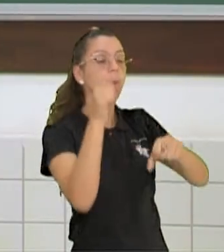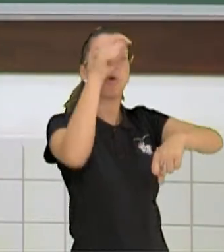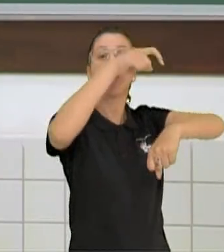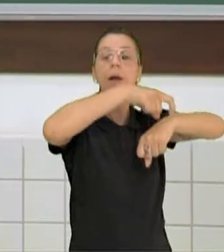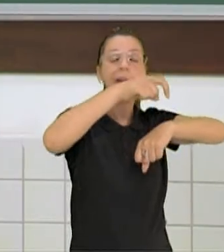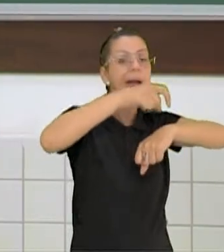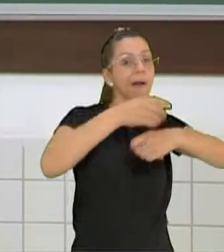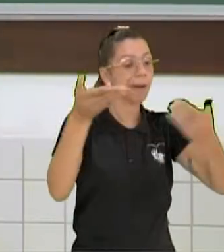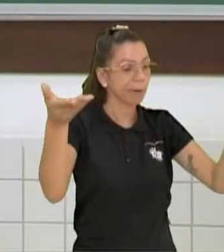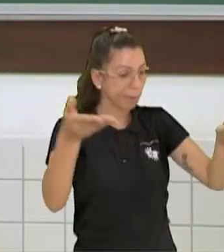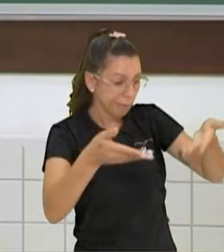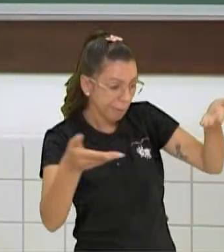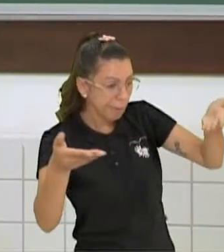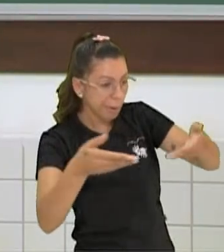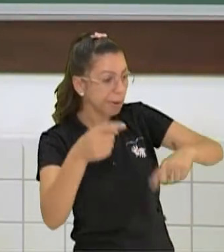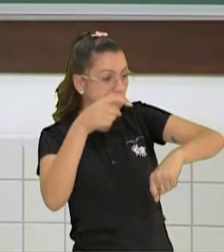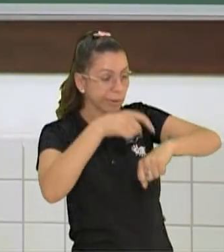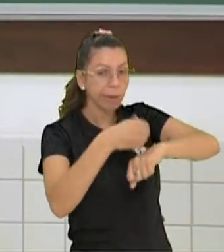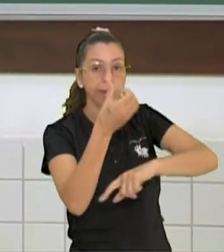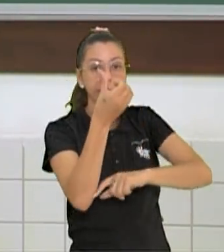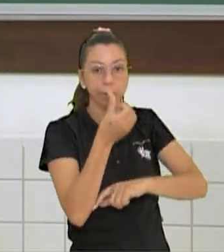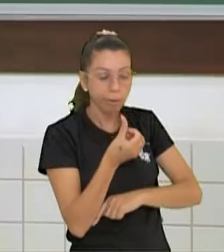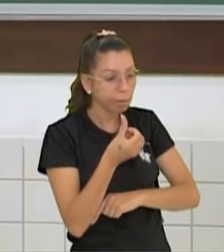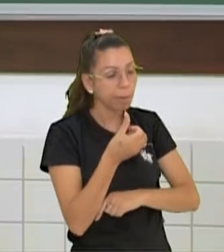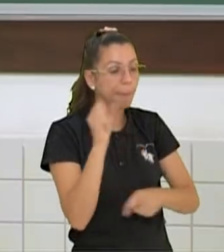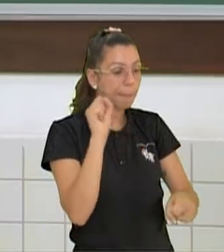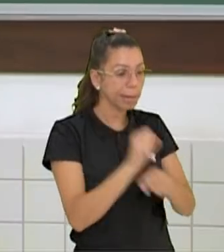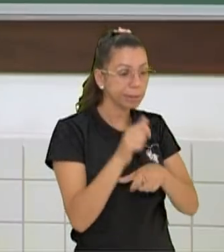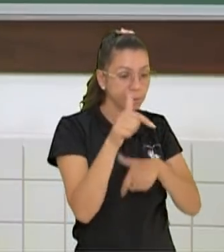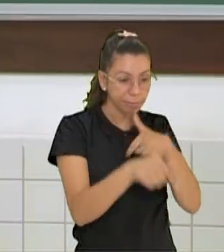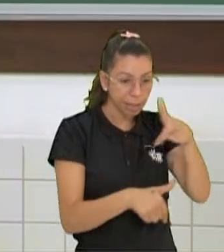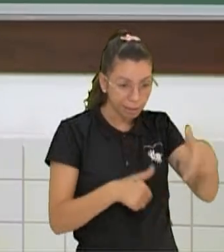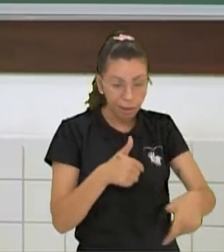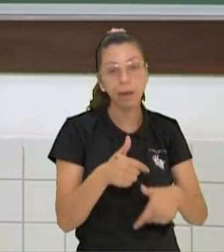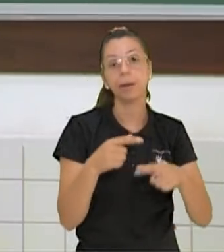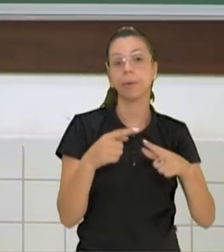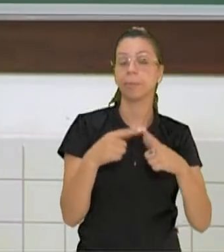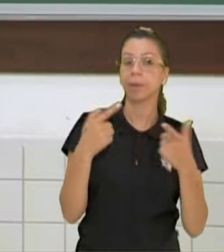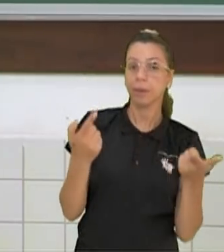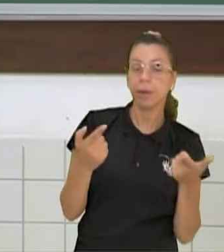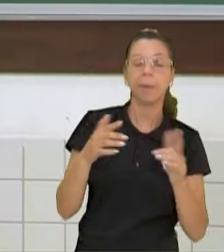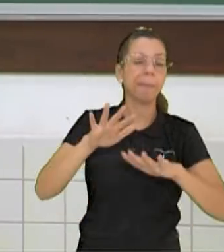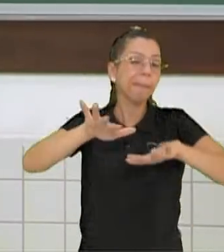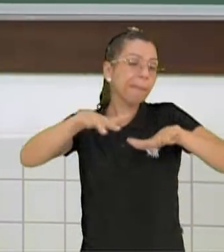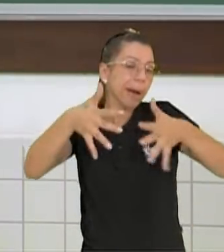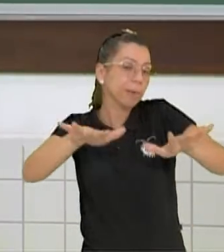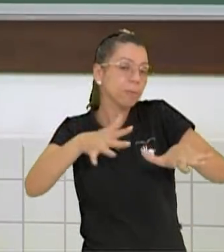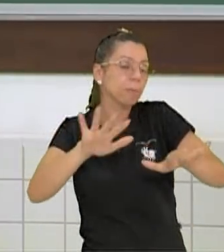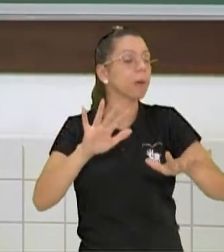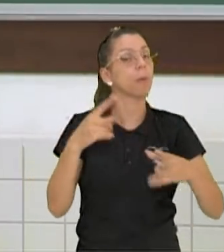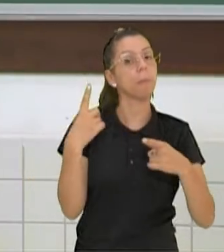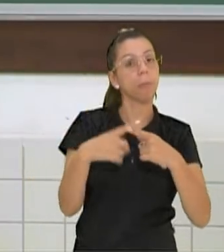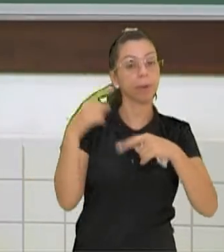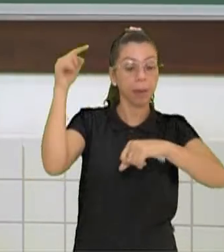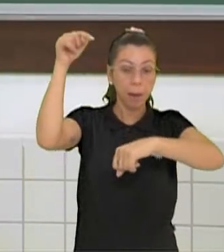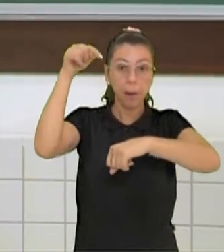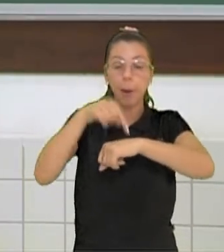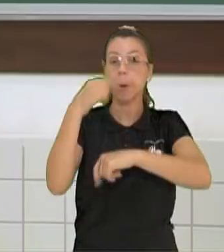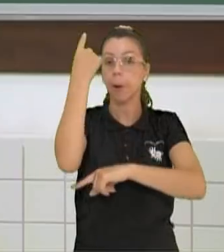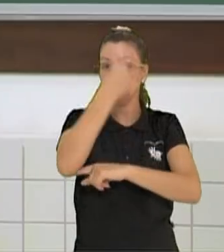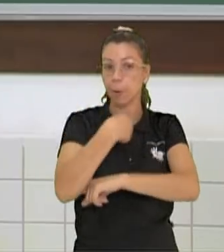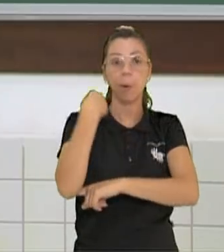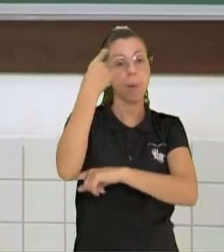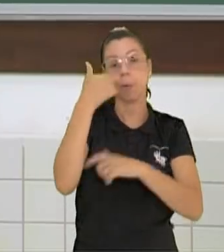horário. Agora é 6 horas da tarde, horário de parar de trabalhar. É mais ou menos isso, porque ainda não tinha um relógio. Aos poucos, com